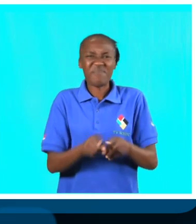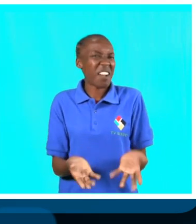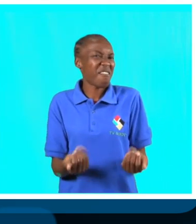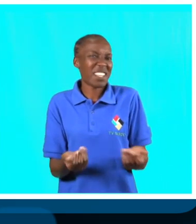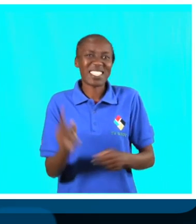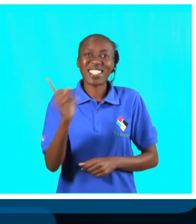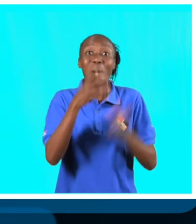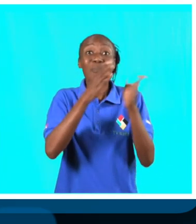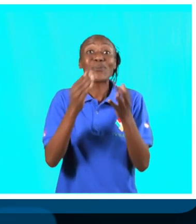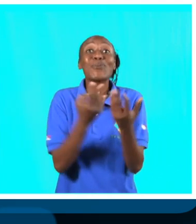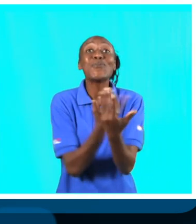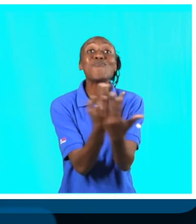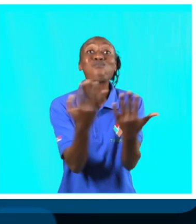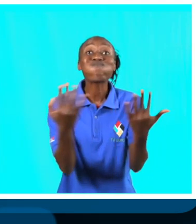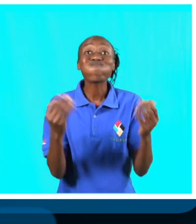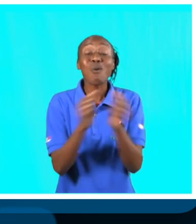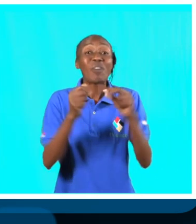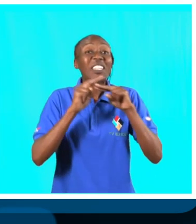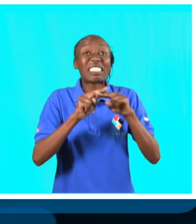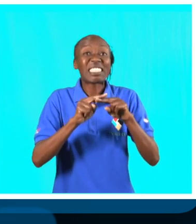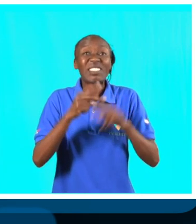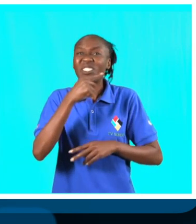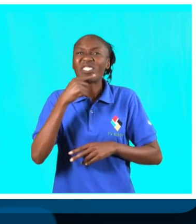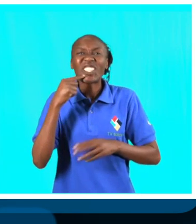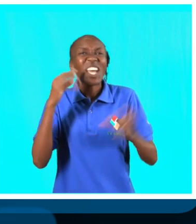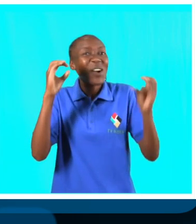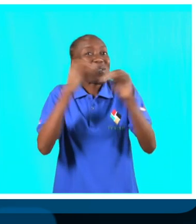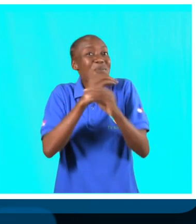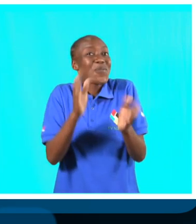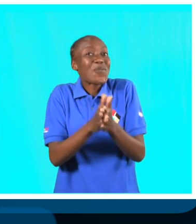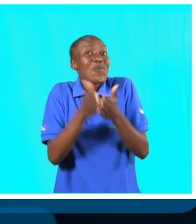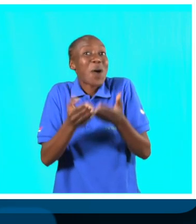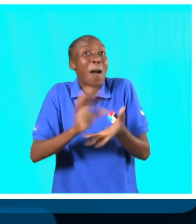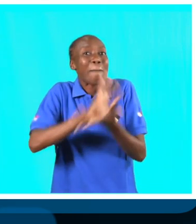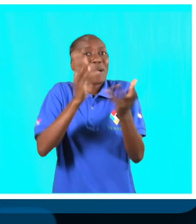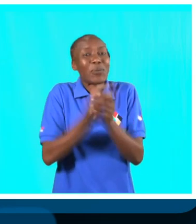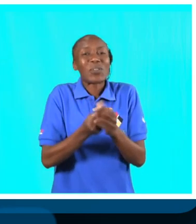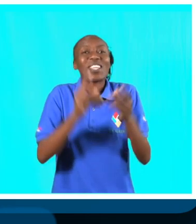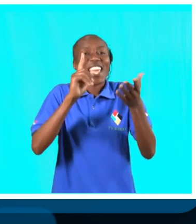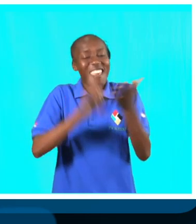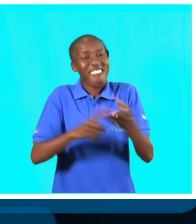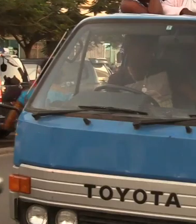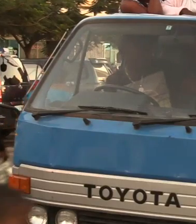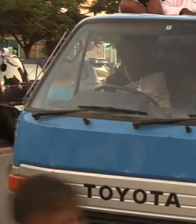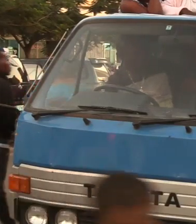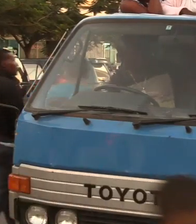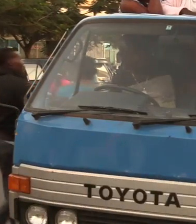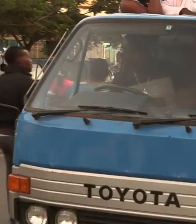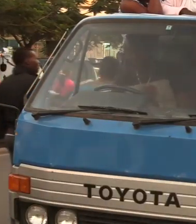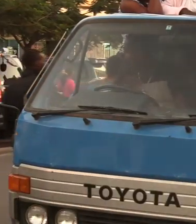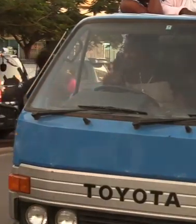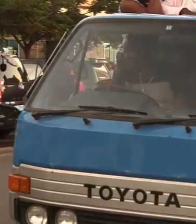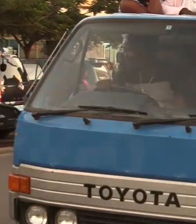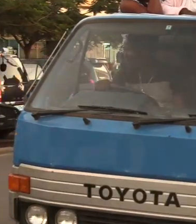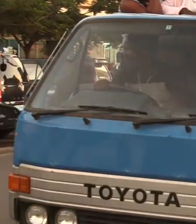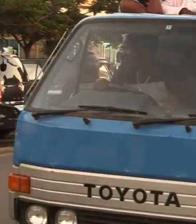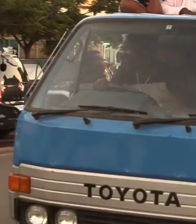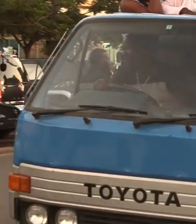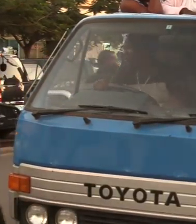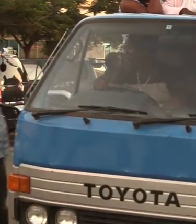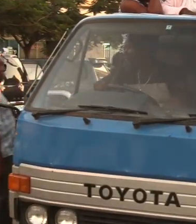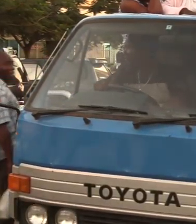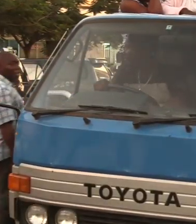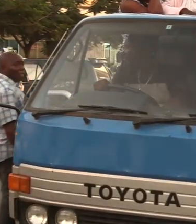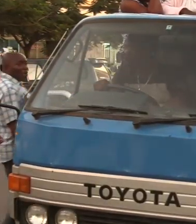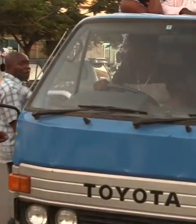Mas mesmo assim não está fácil. Somos muitos, então o transporte não cabe para nós todos. Está complicado. O